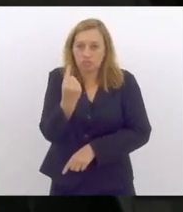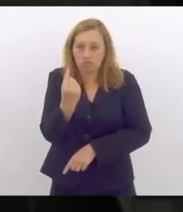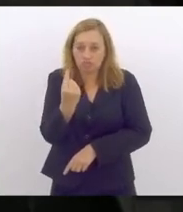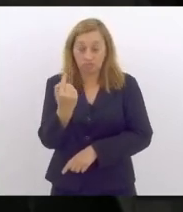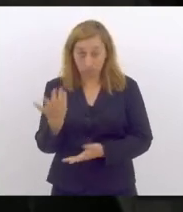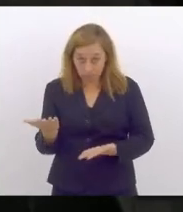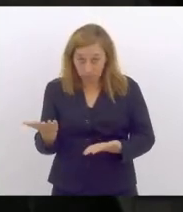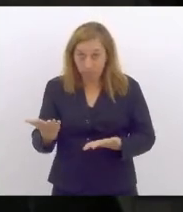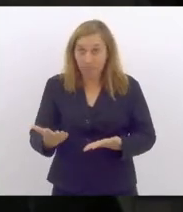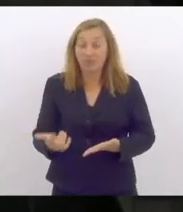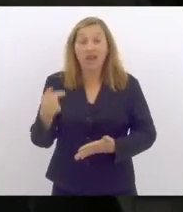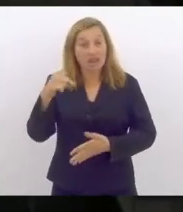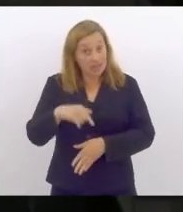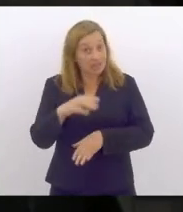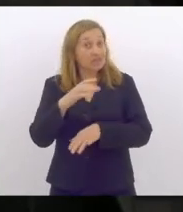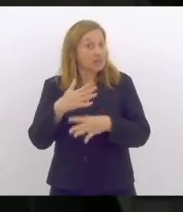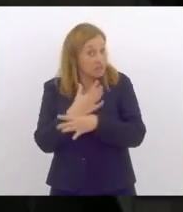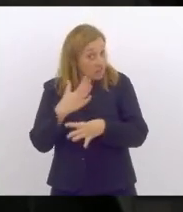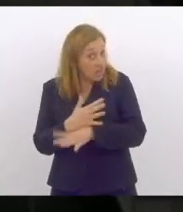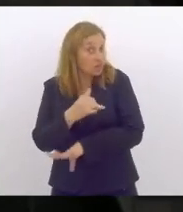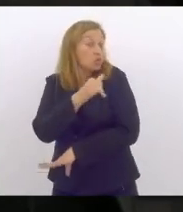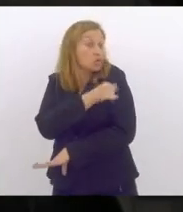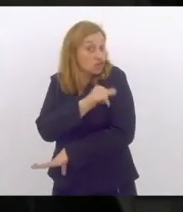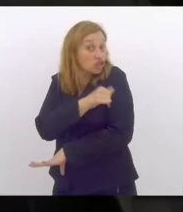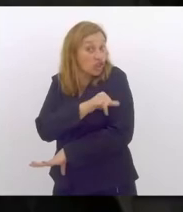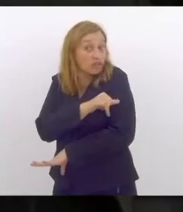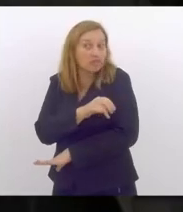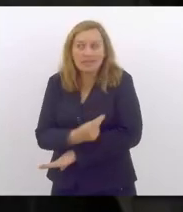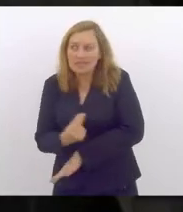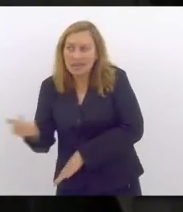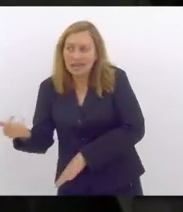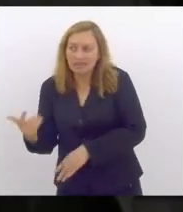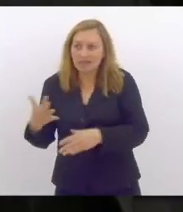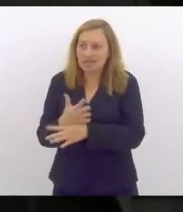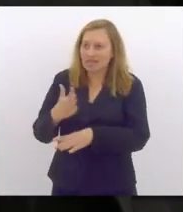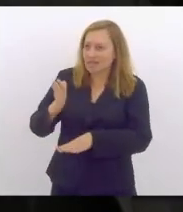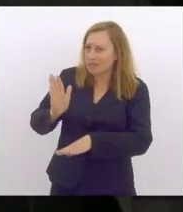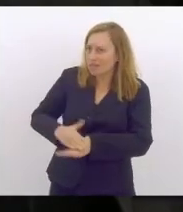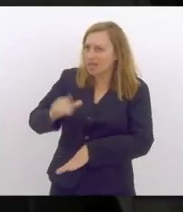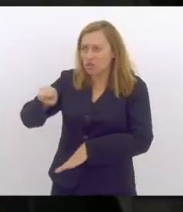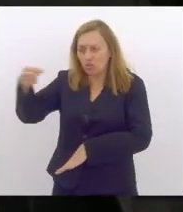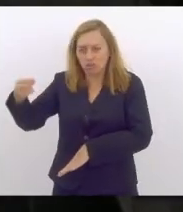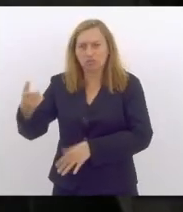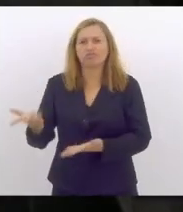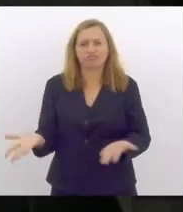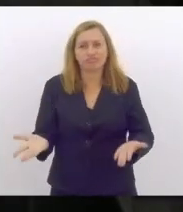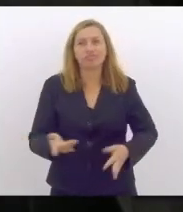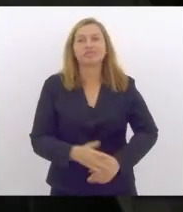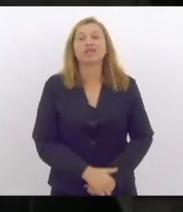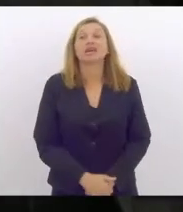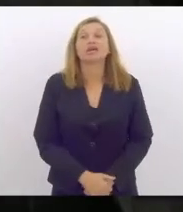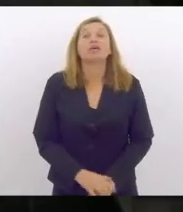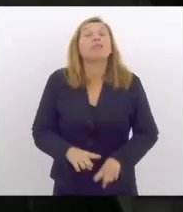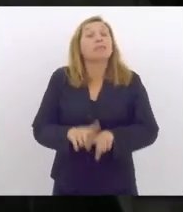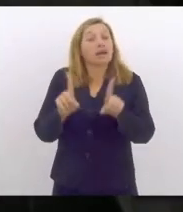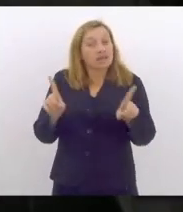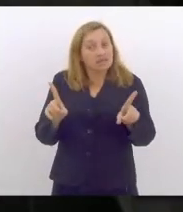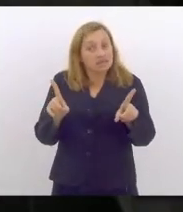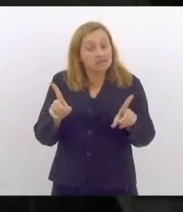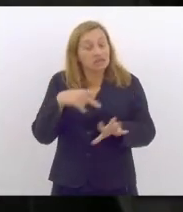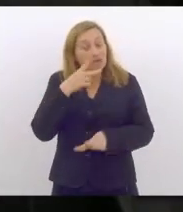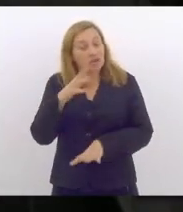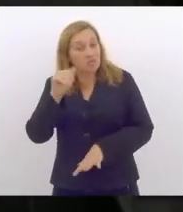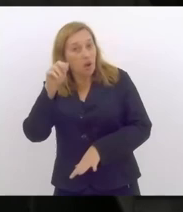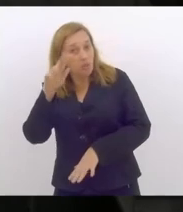Aqui na cidade do Rio de Janeiro. Saindo da cidade, tem muitos outros. Mas estou pegando aqui o